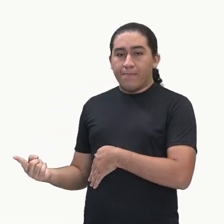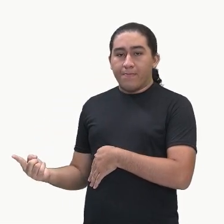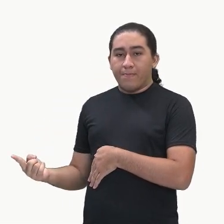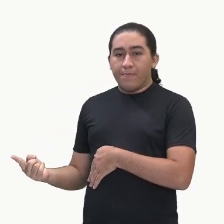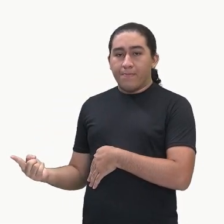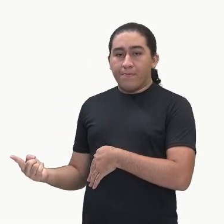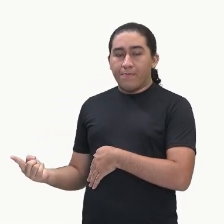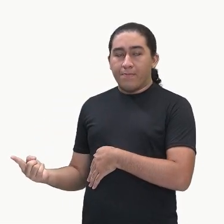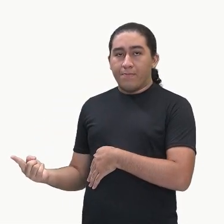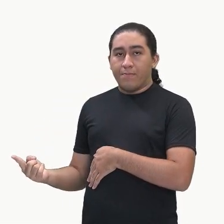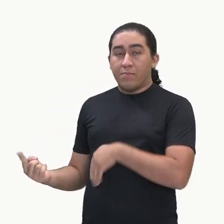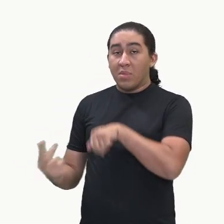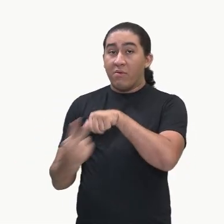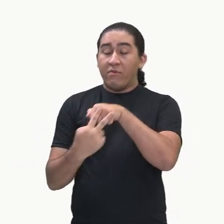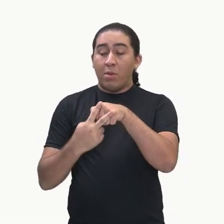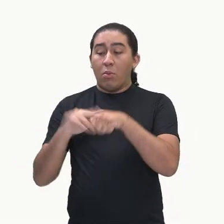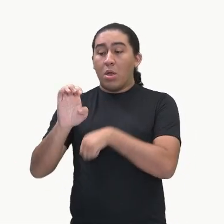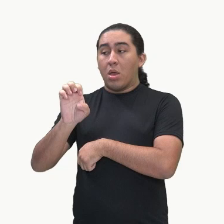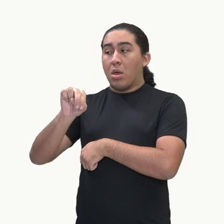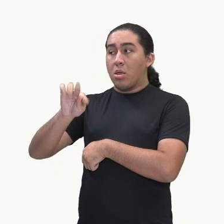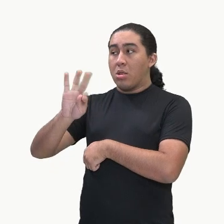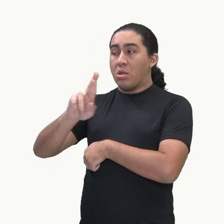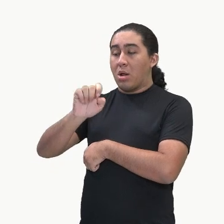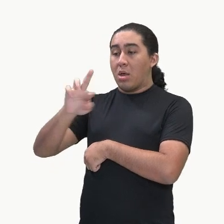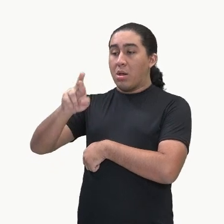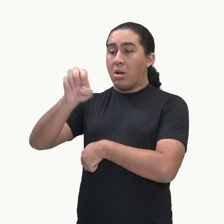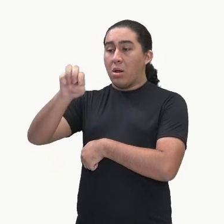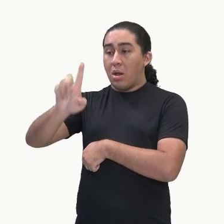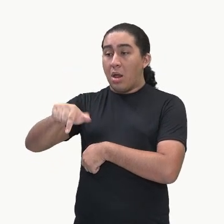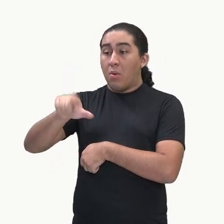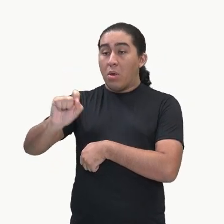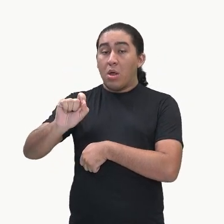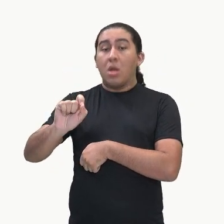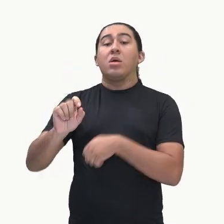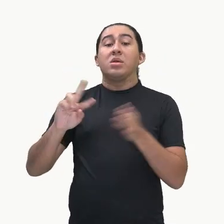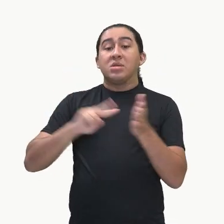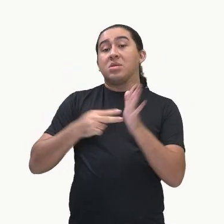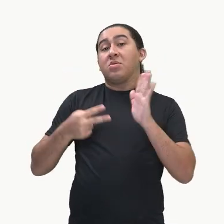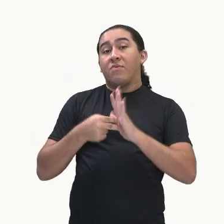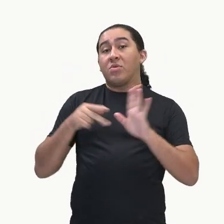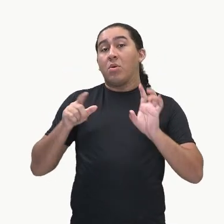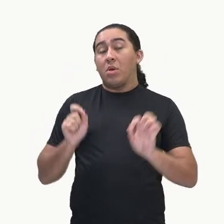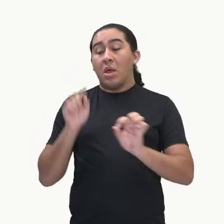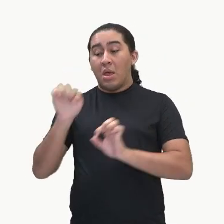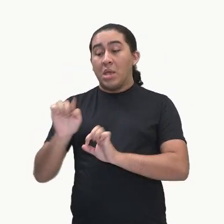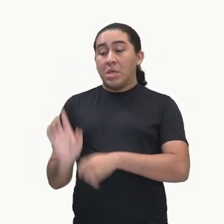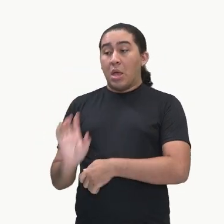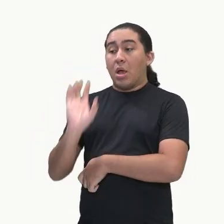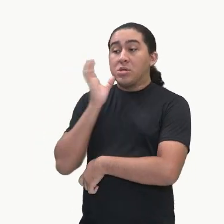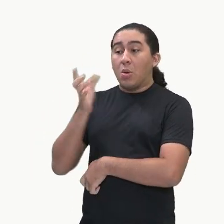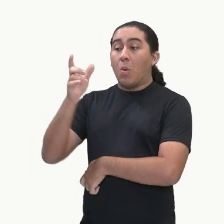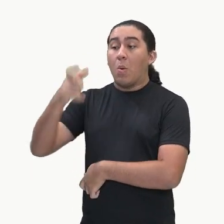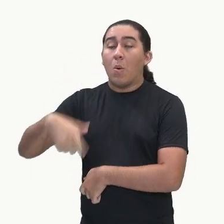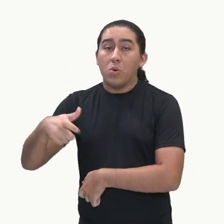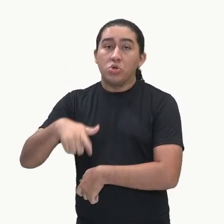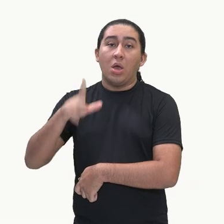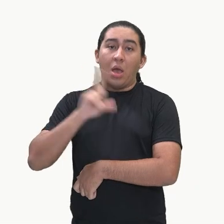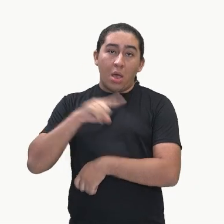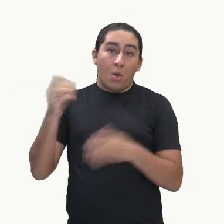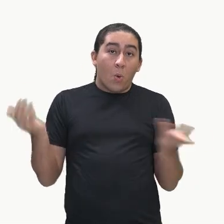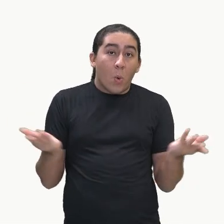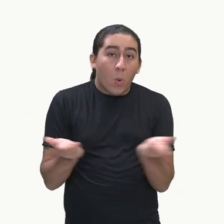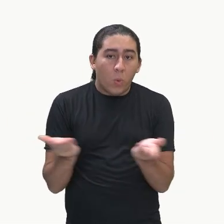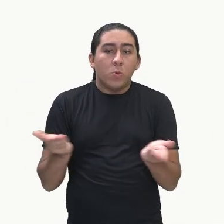verbo entraram não quer dizer que esta ação está no